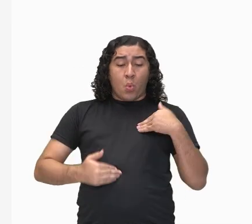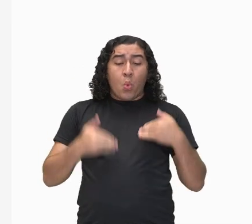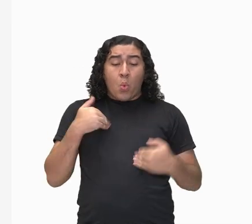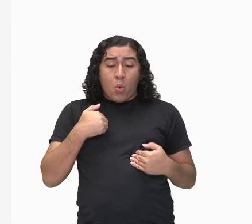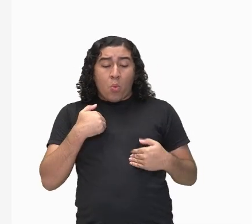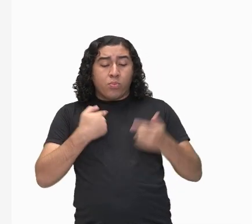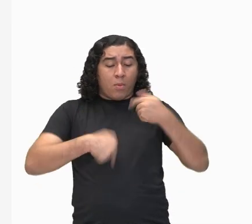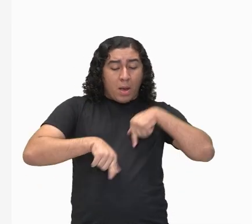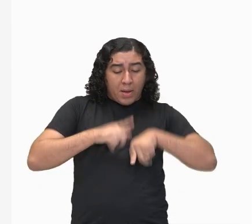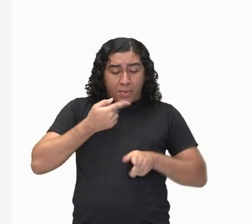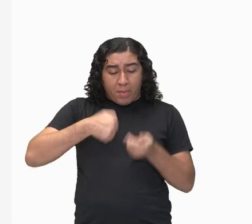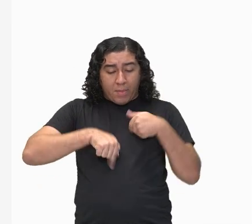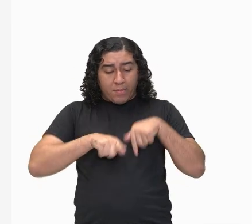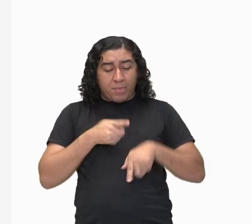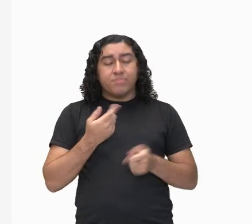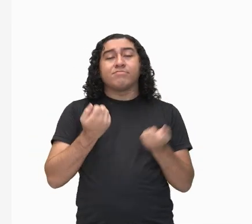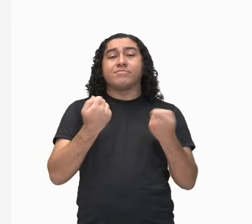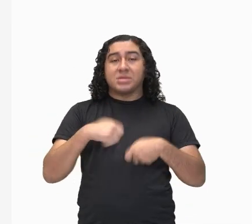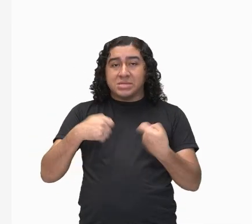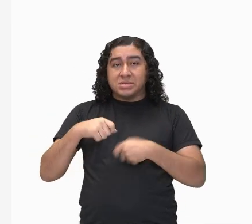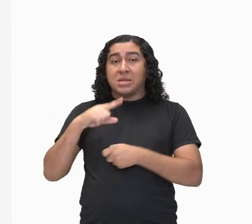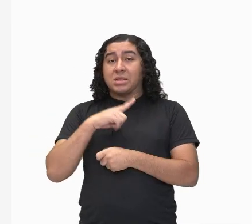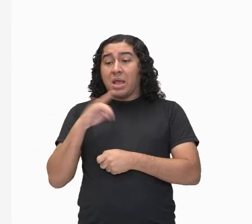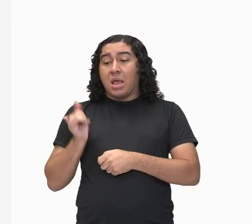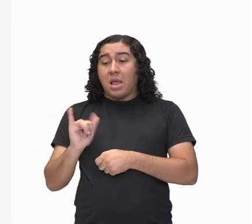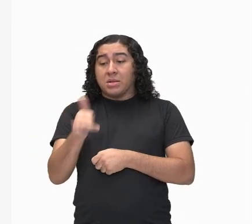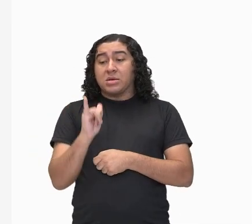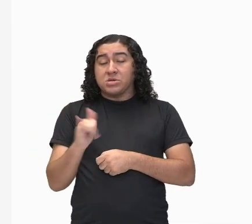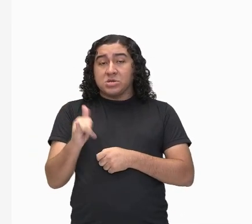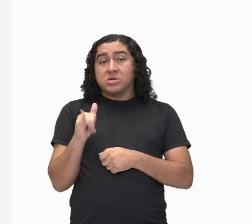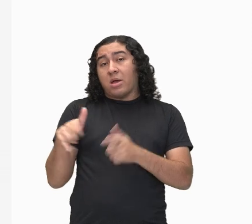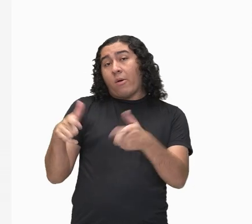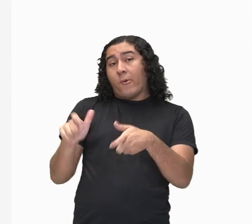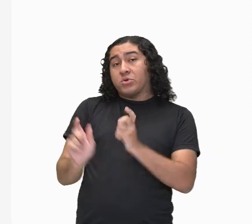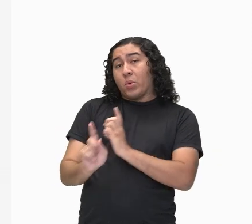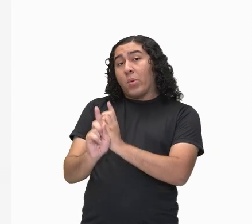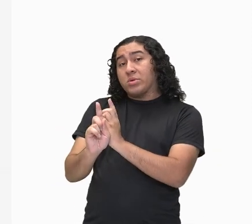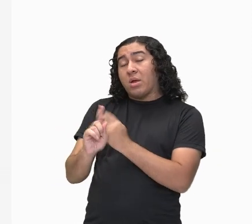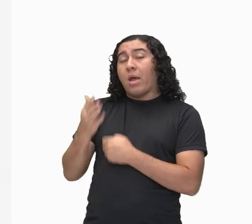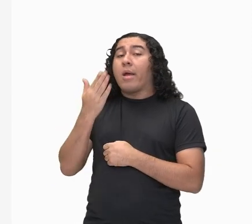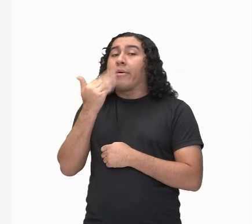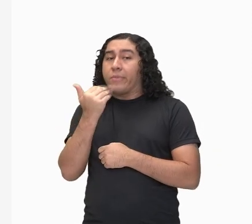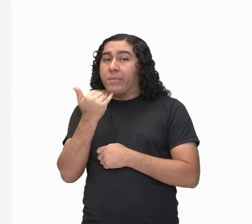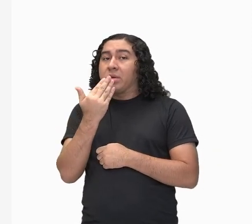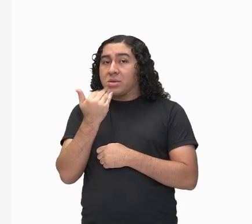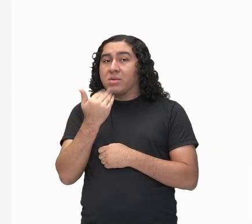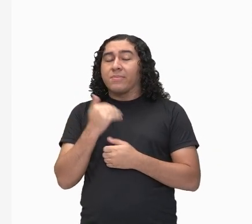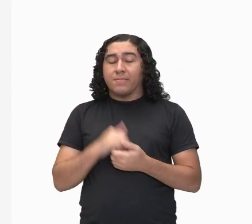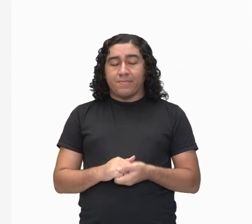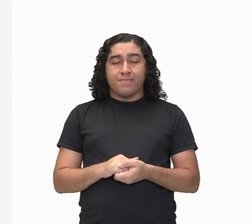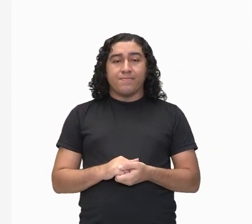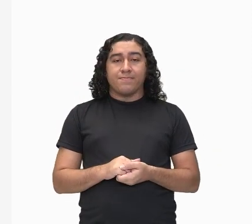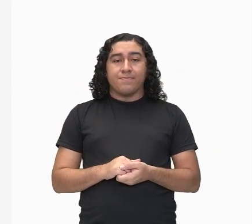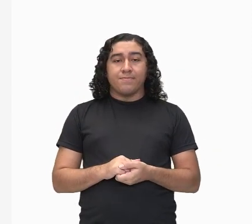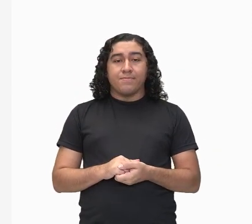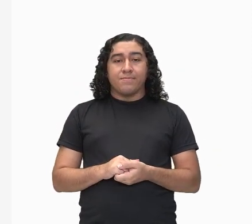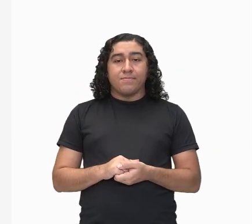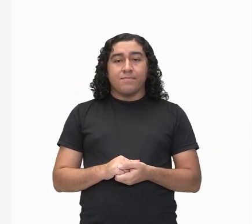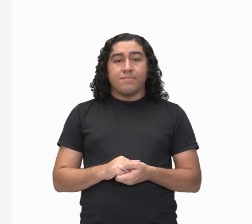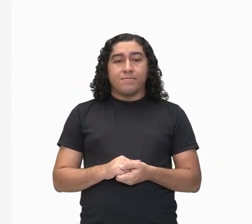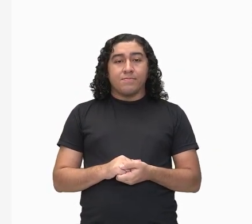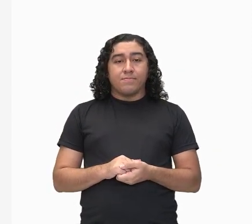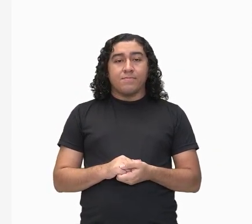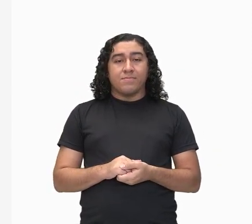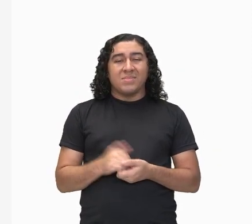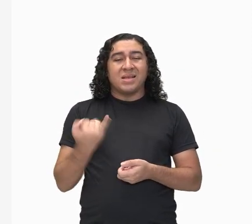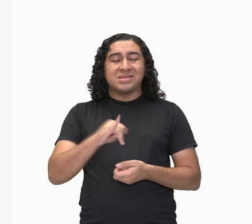gente precisa dessa fonte de energia que está presente onde? Nos nossos alimentos, né? Se a